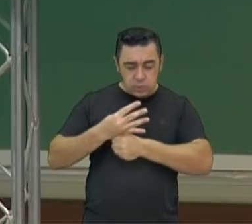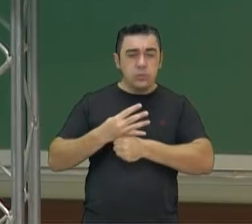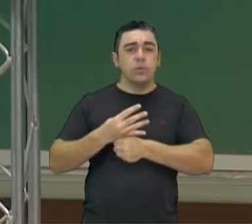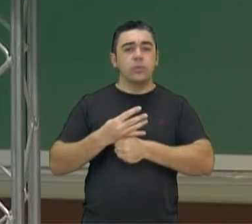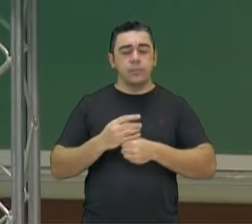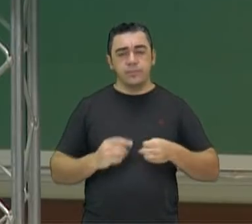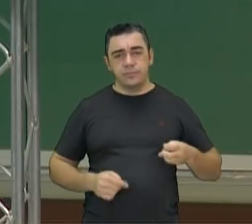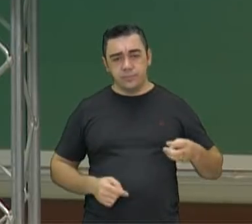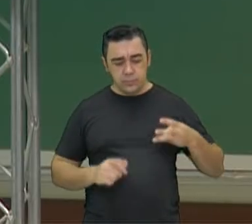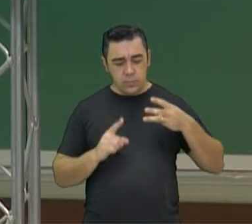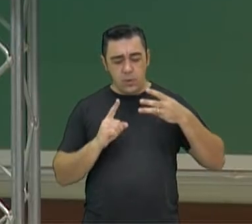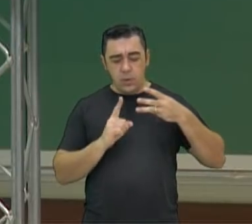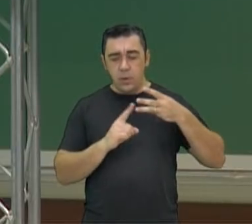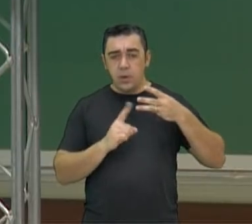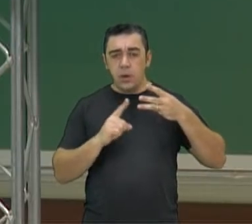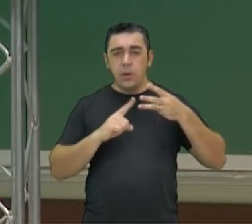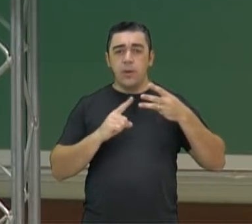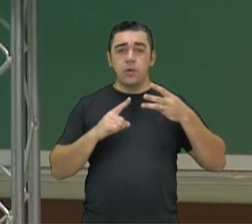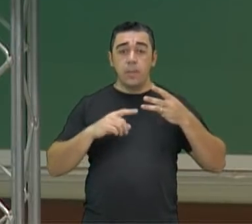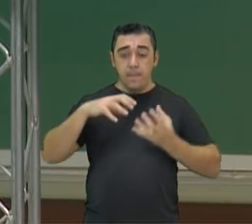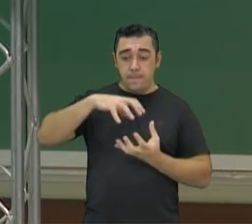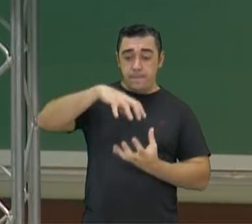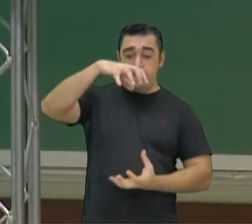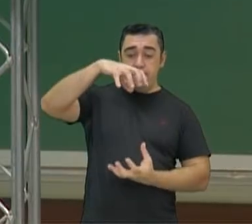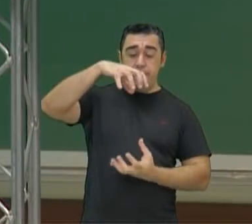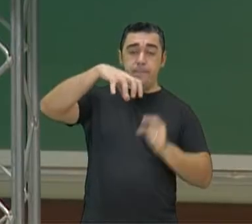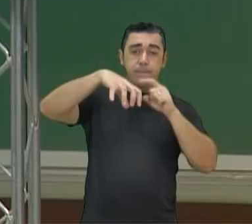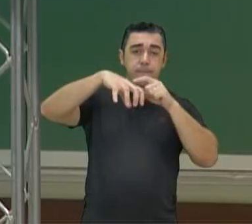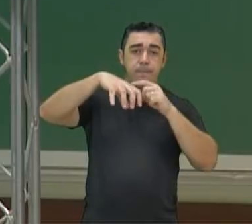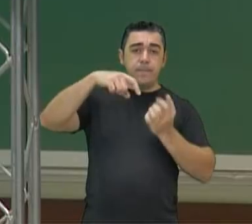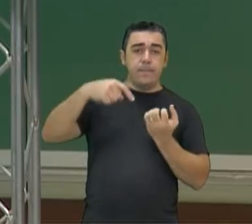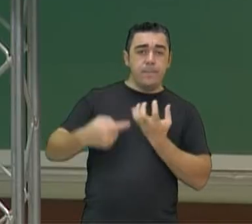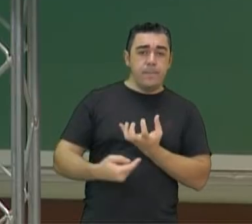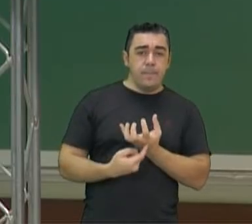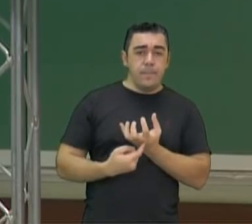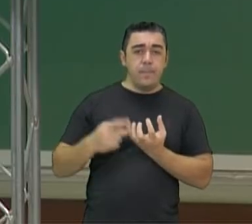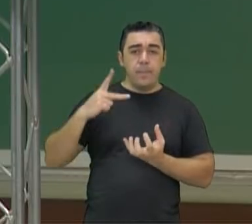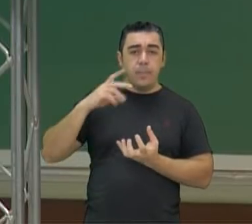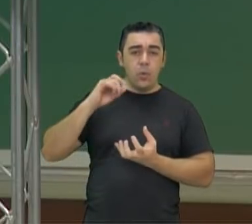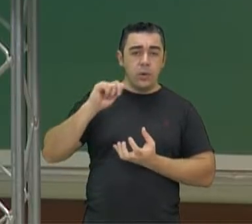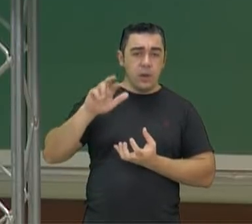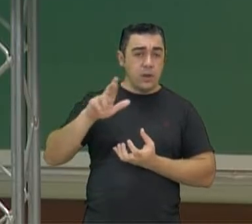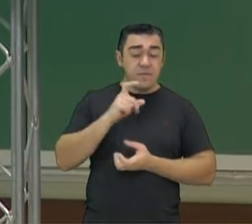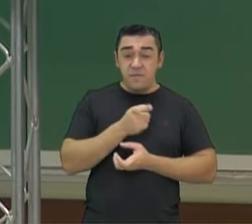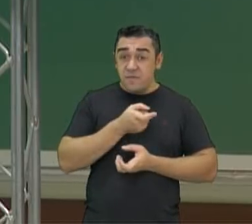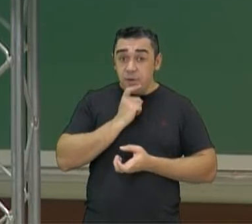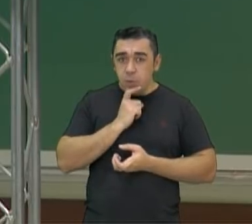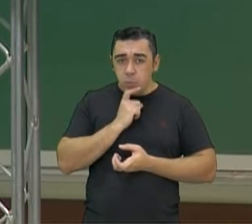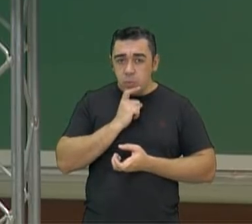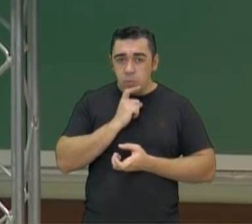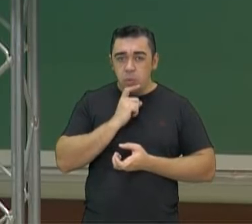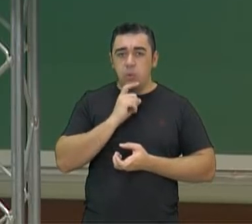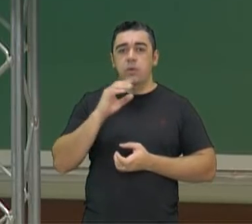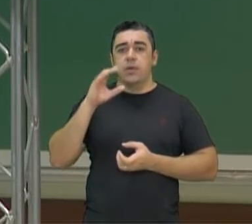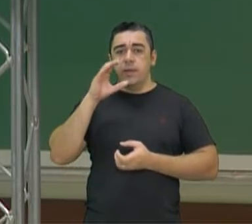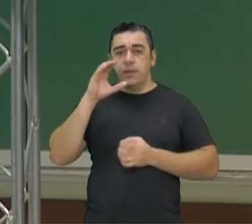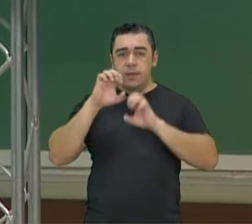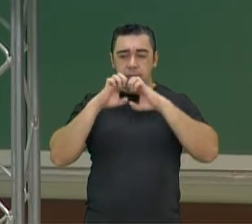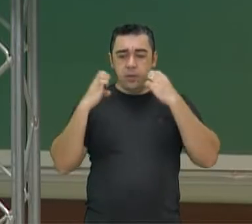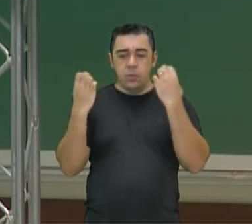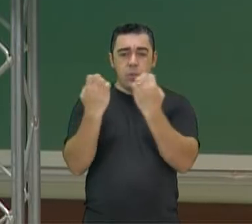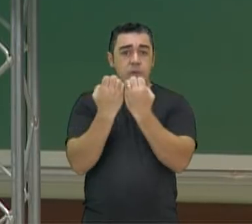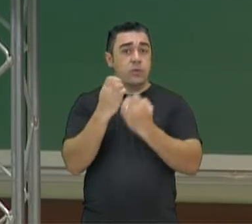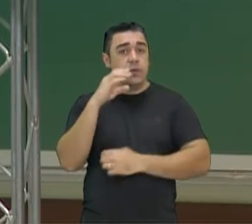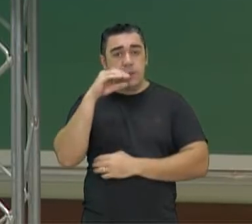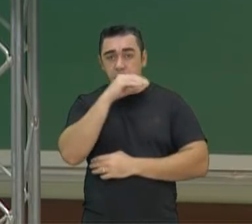polares, 2 de novo, verão e inverno, mas lá é frio. E aqui perto do Equador é quente, que é um fator climático, né? A